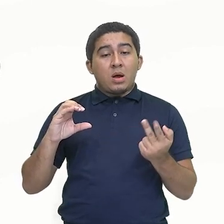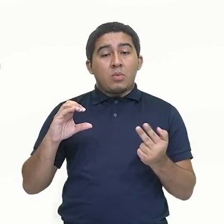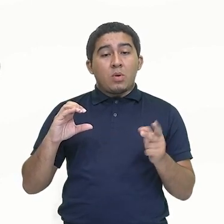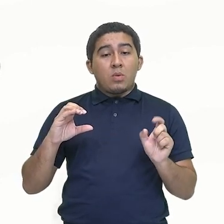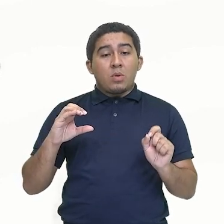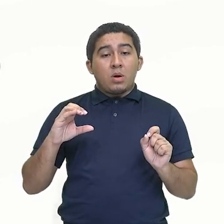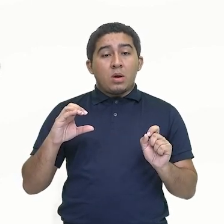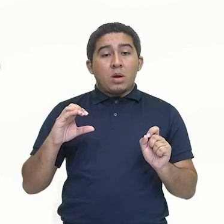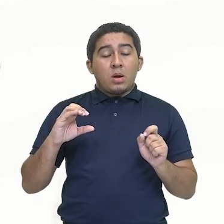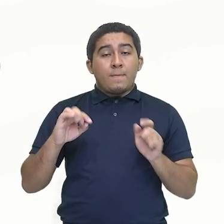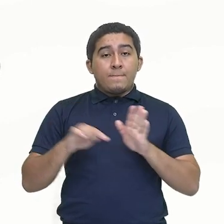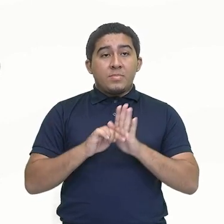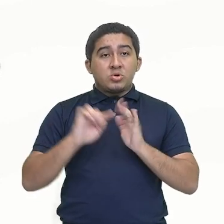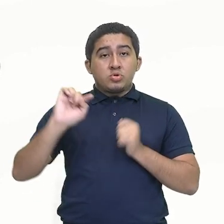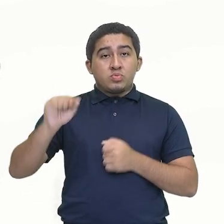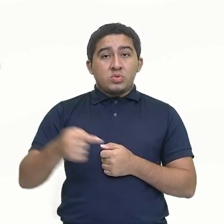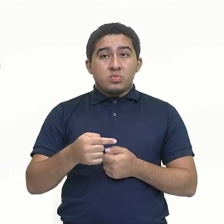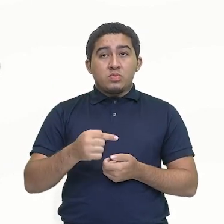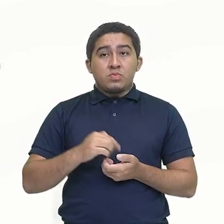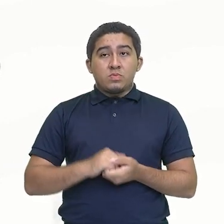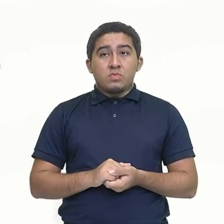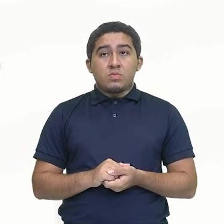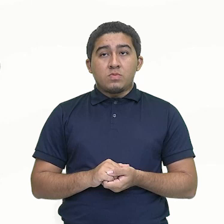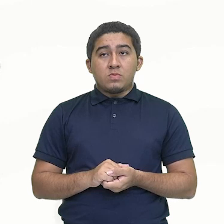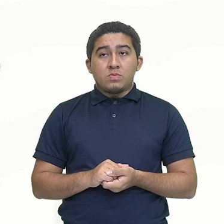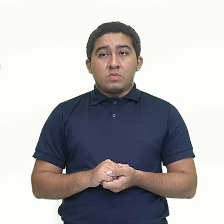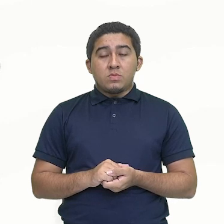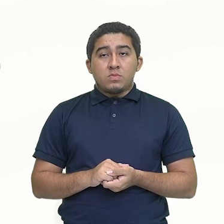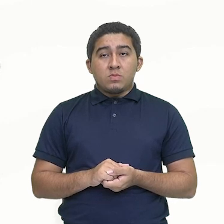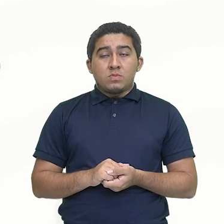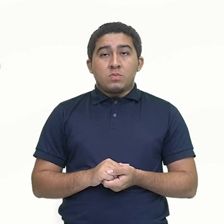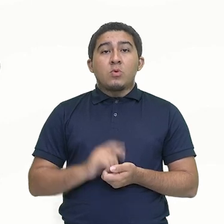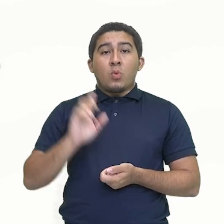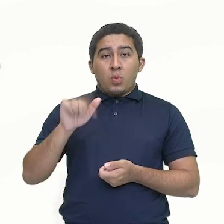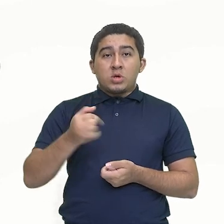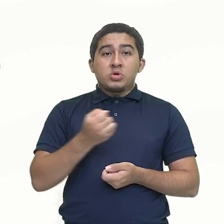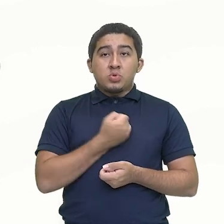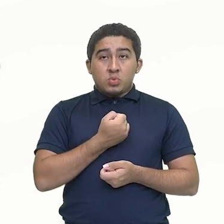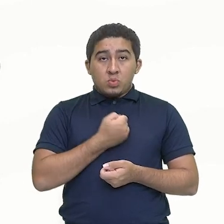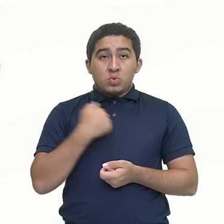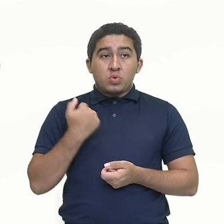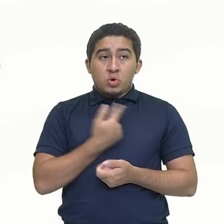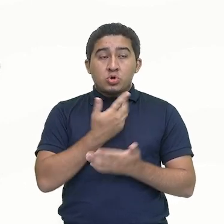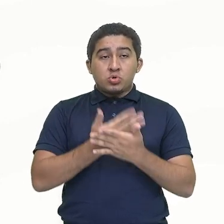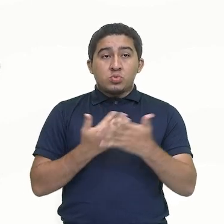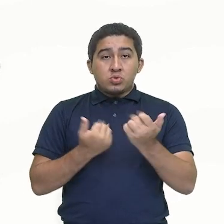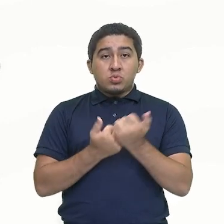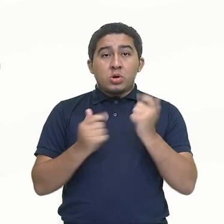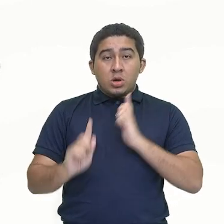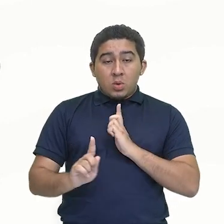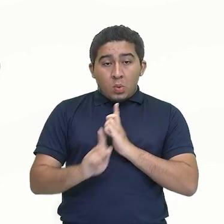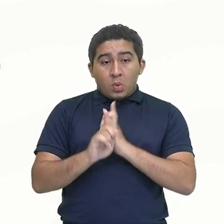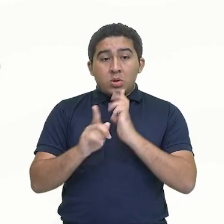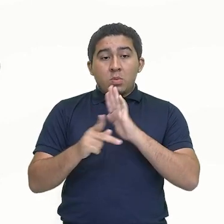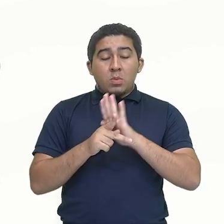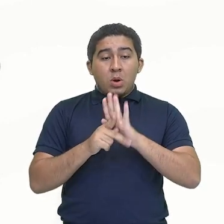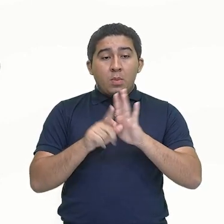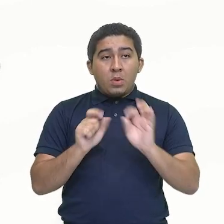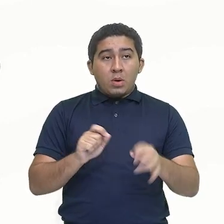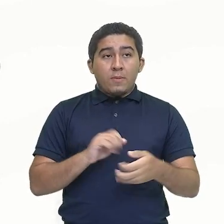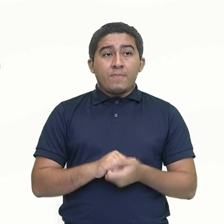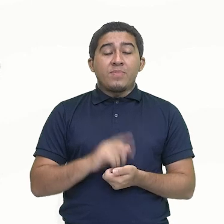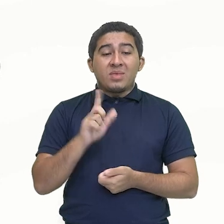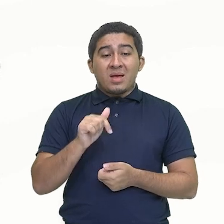é menos 1000, tá? Com esses valores a gente substituiria aqui para encontrar